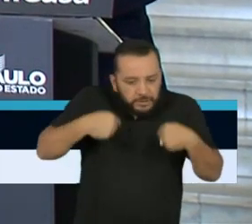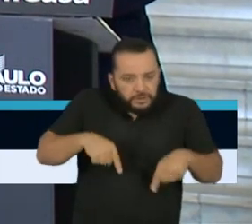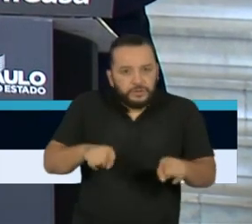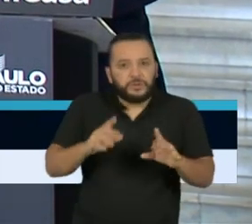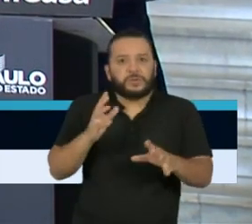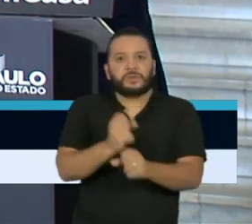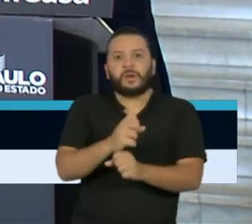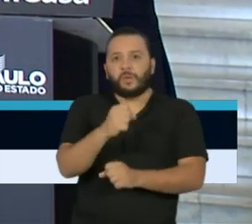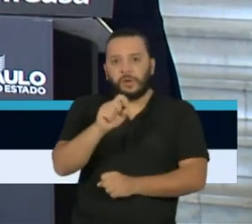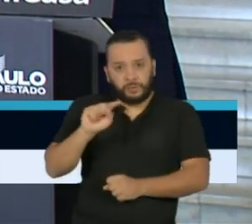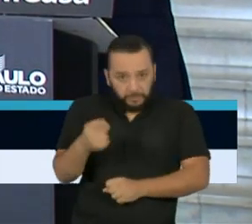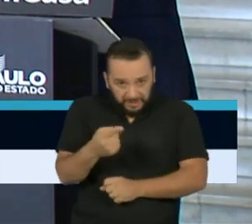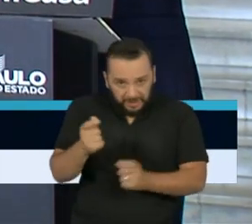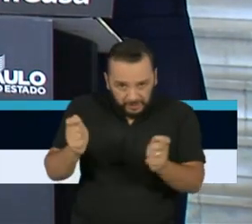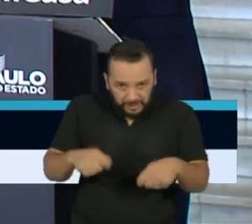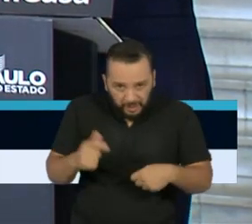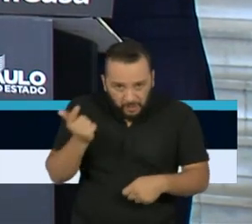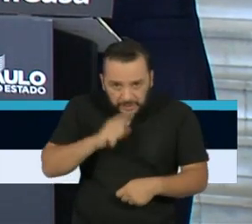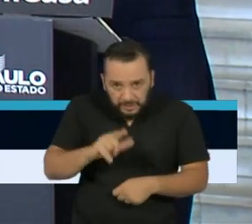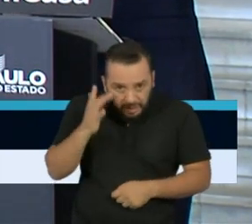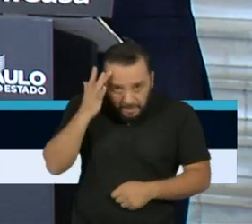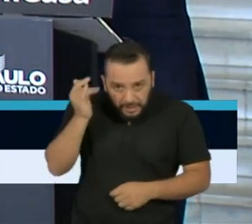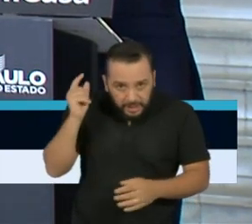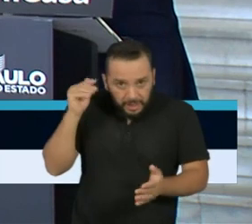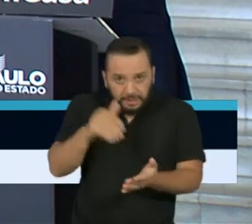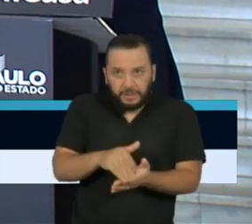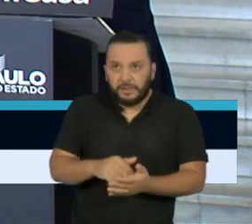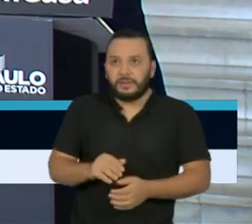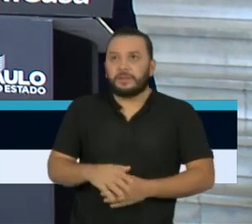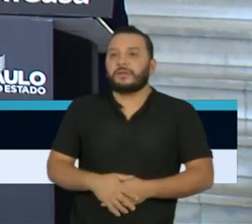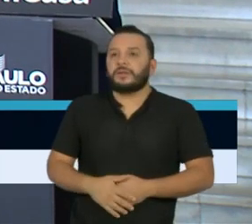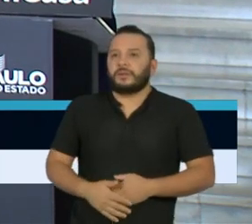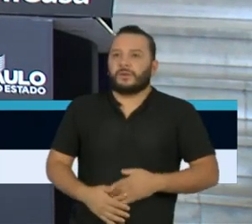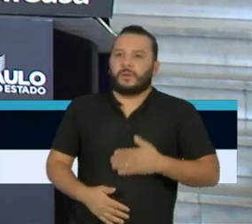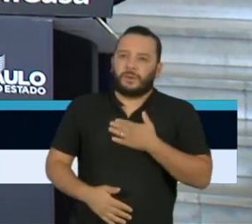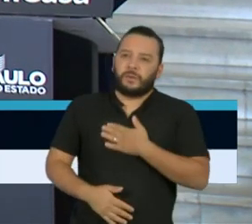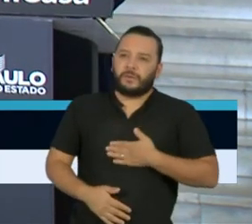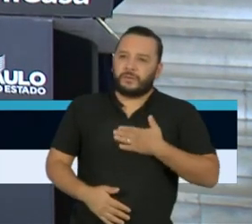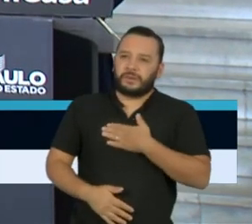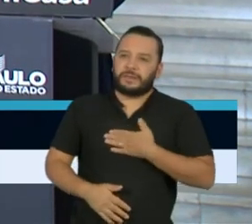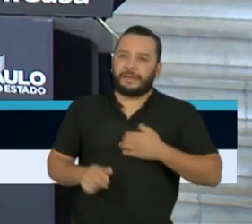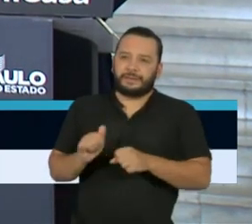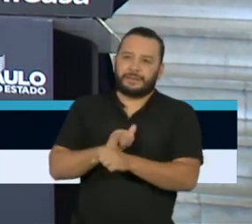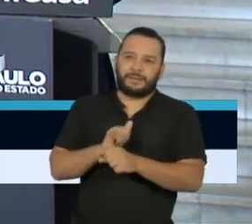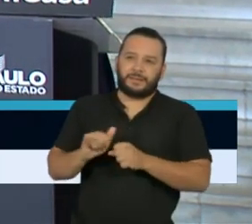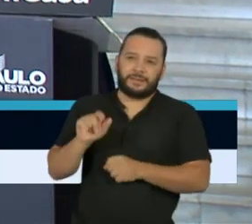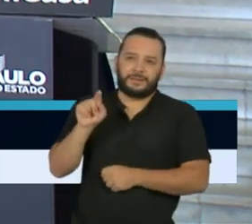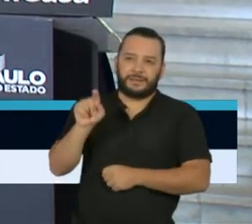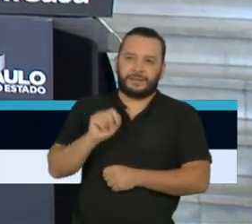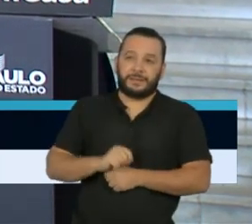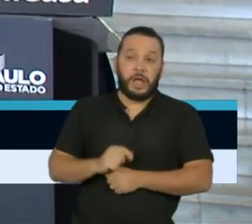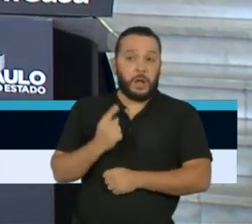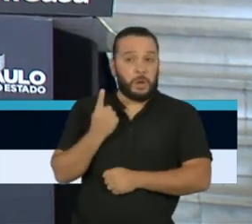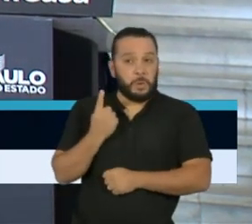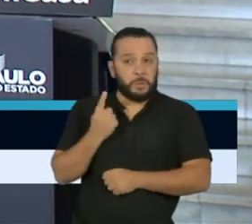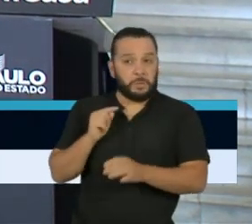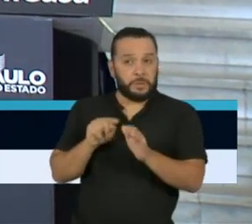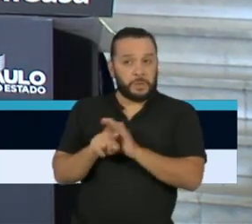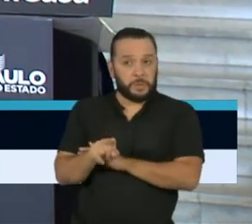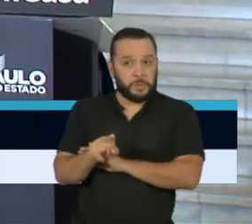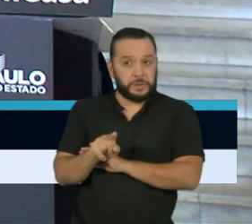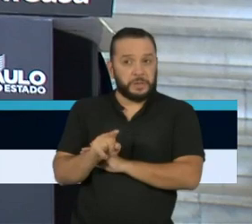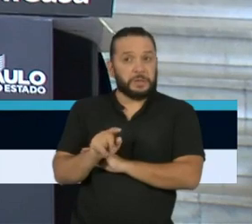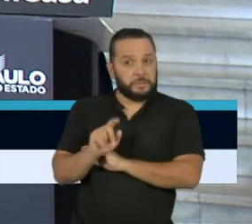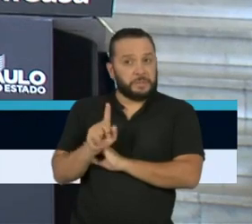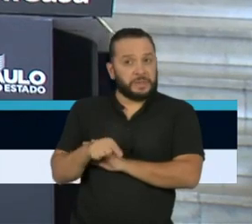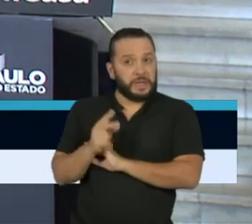Obrigado. Bom, gostei dessa técnica do jornalista William Cury. É uma única pergunta, mas que se